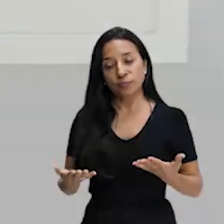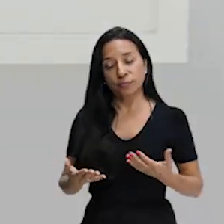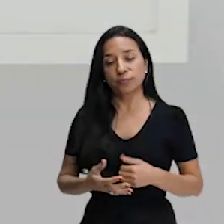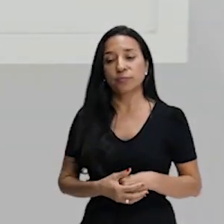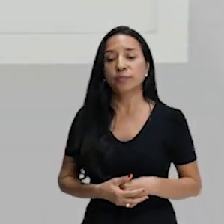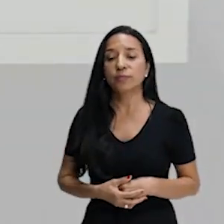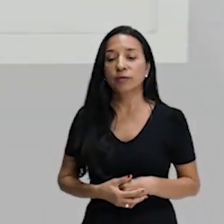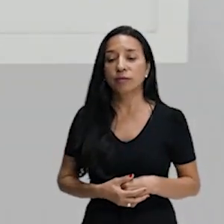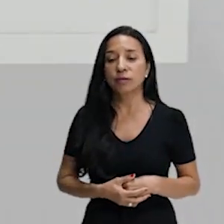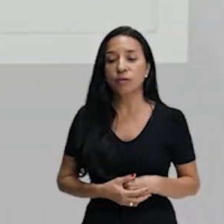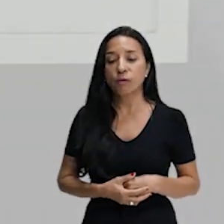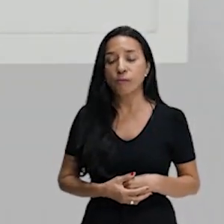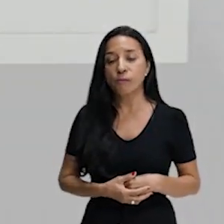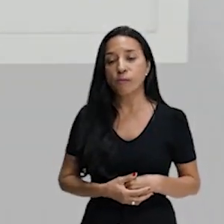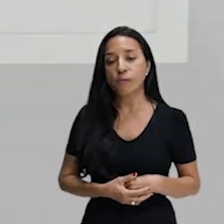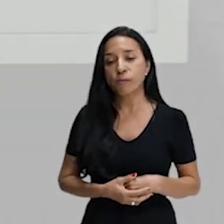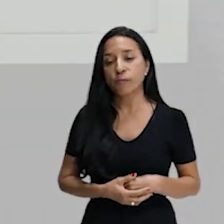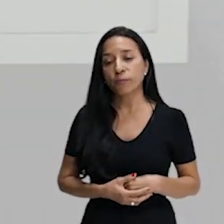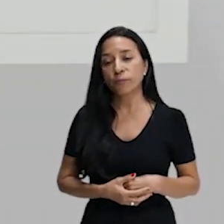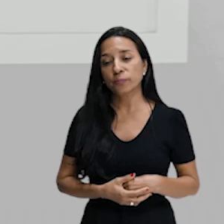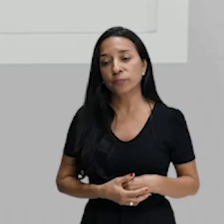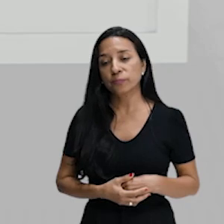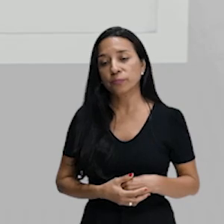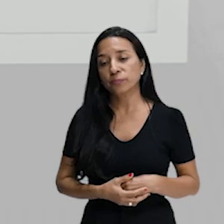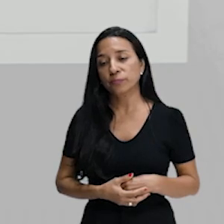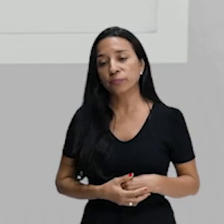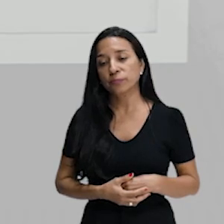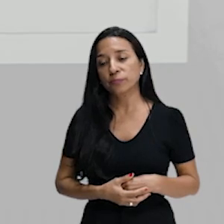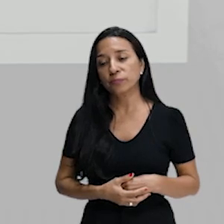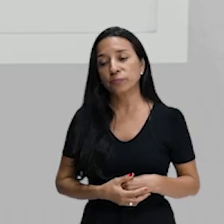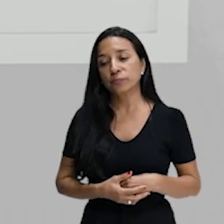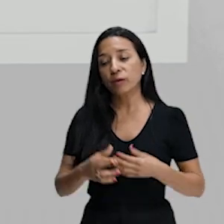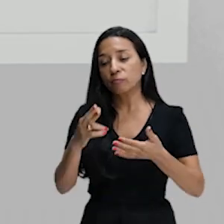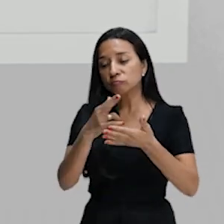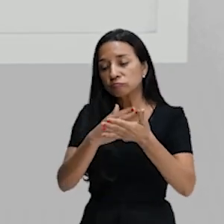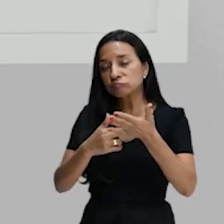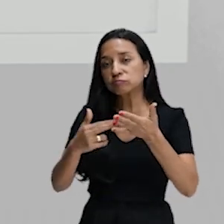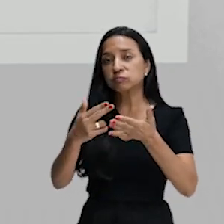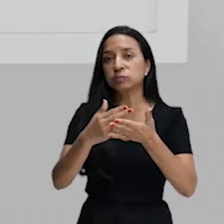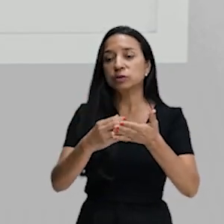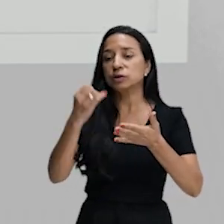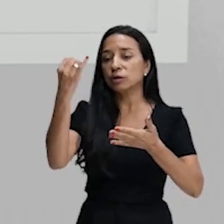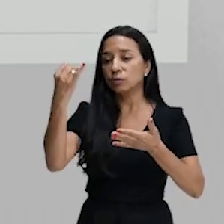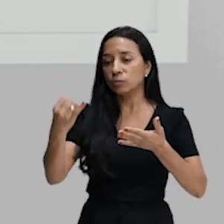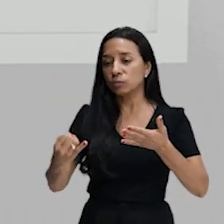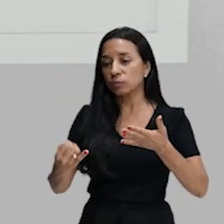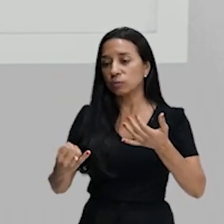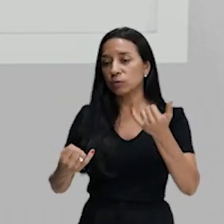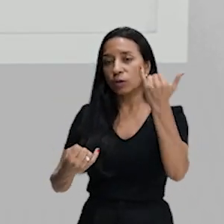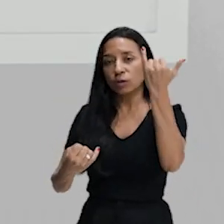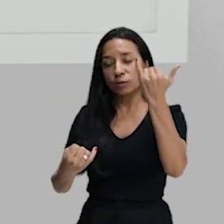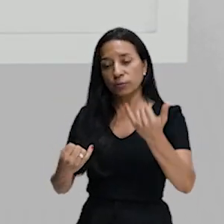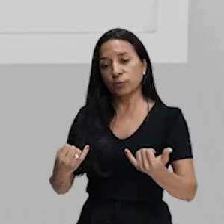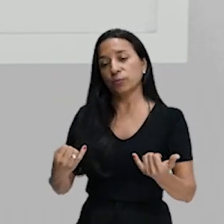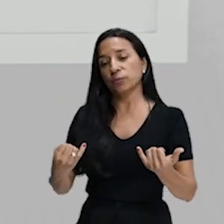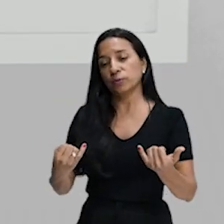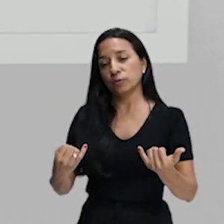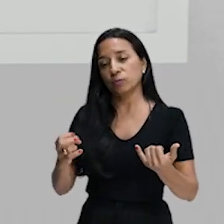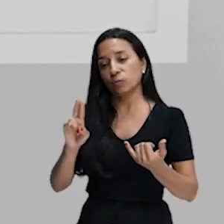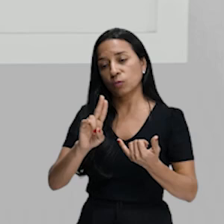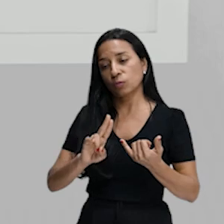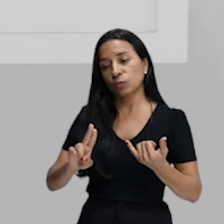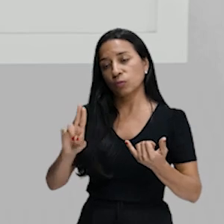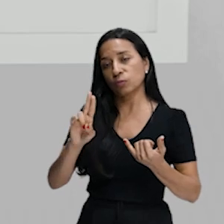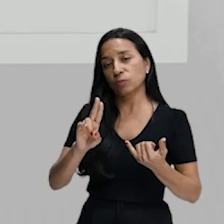seguinte: vou trazer a figura para cá, porque a gente vai ter que usar a mão, né? A regra da mão direita, e